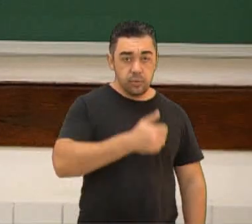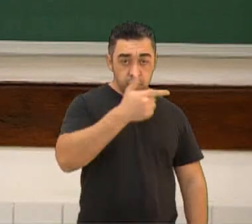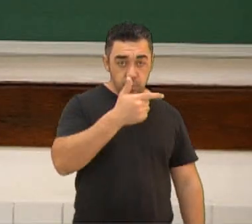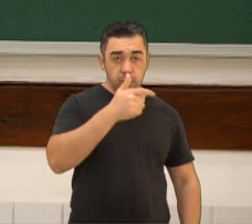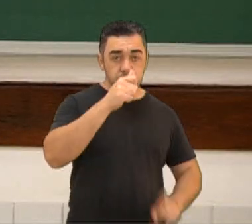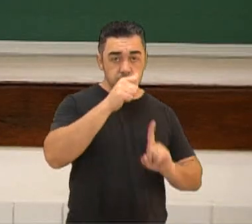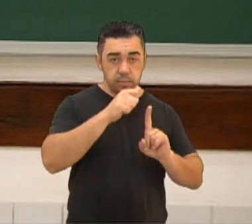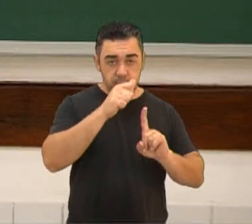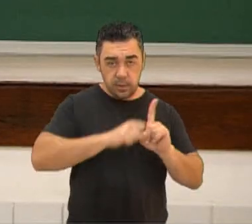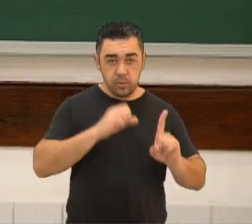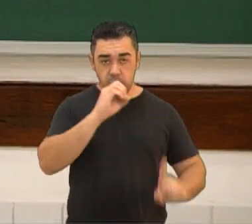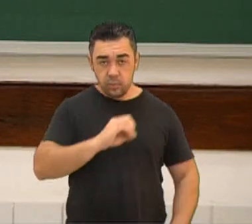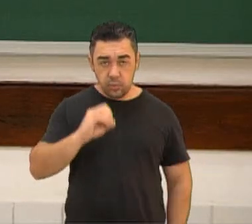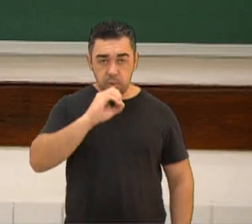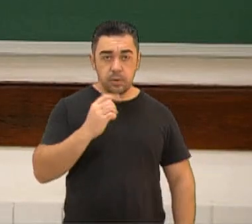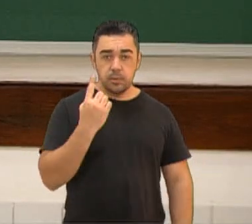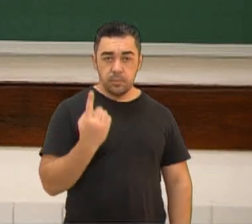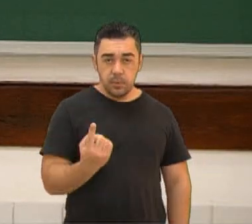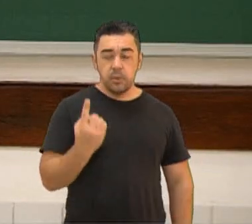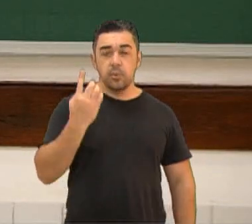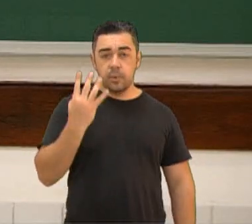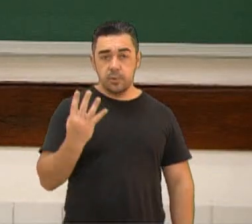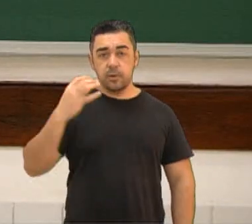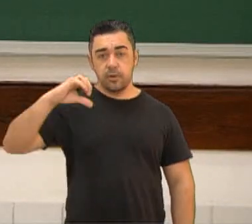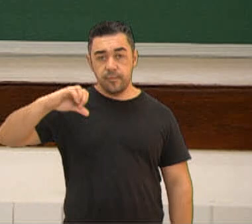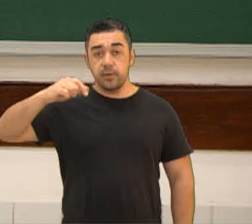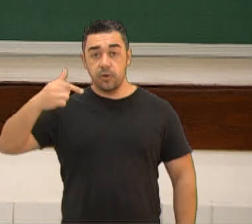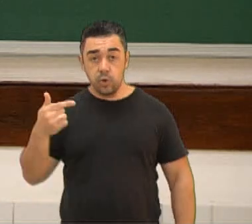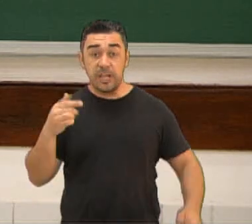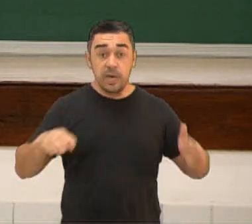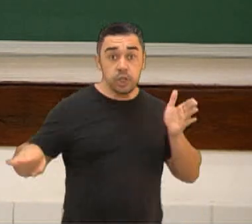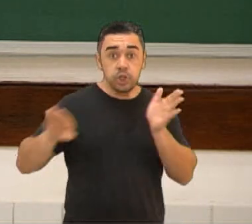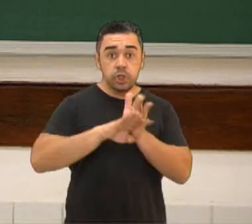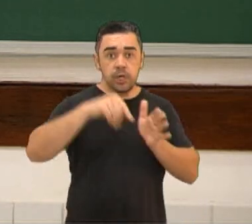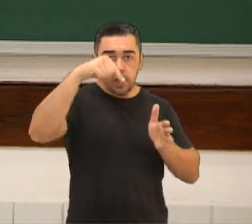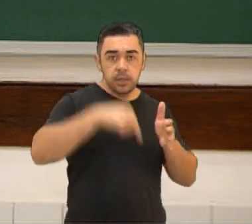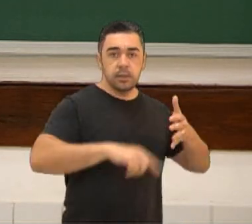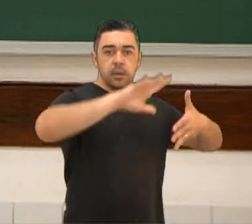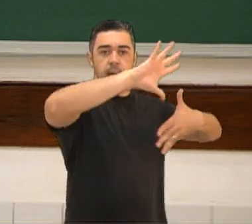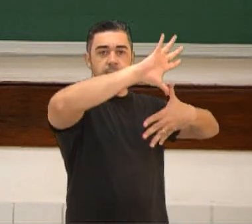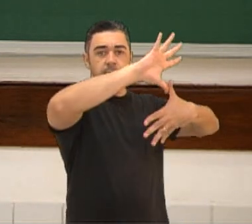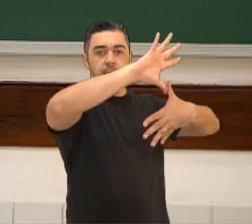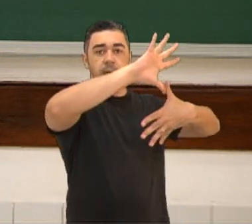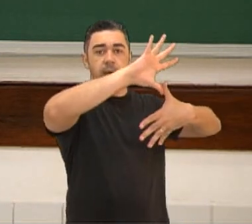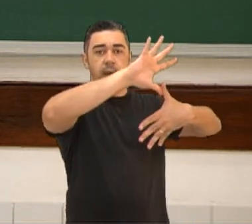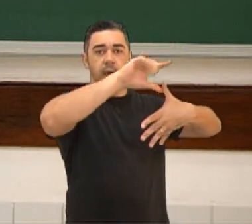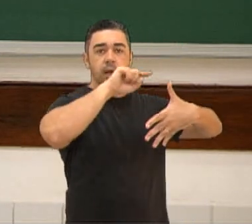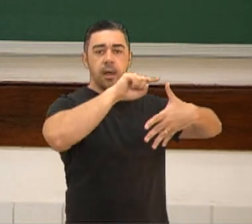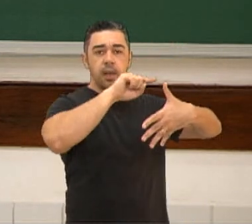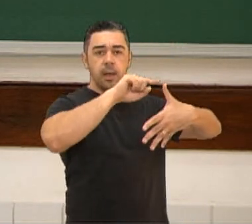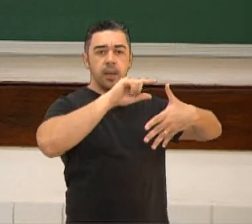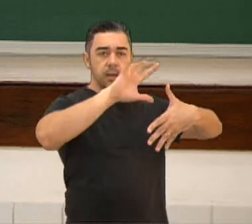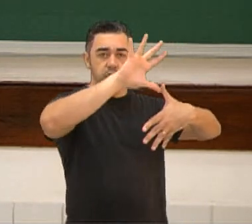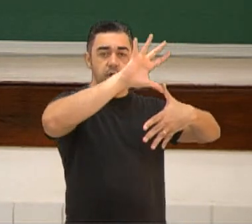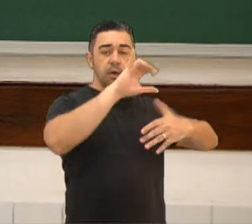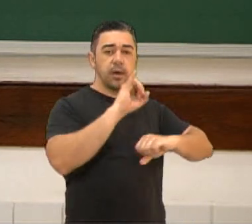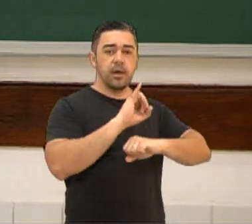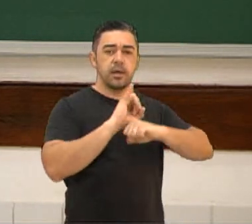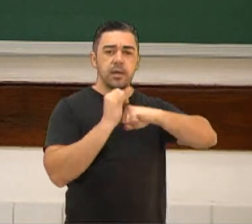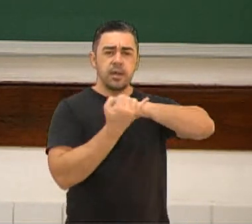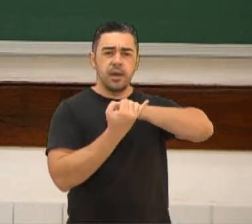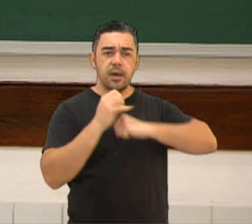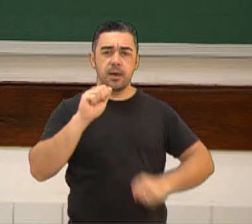de 1492, ele vai chegar na América. Ele chega ali nas ilhas, na região